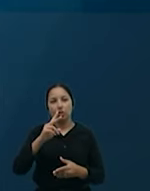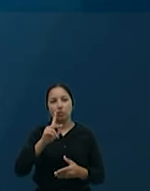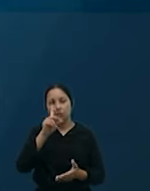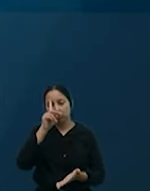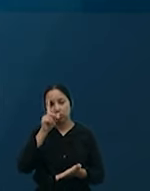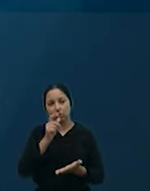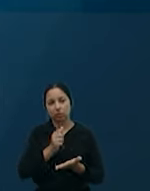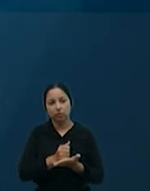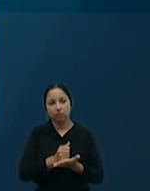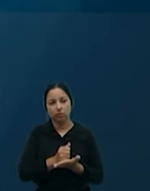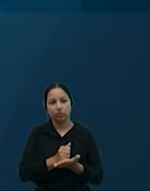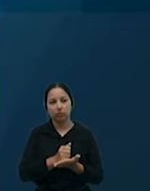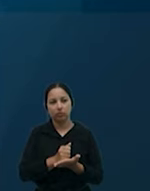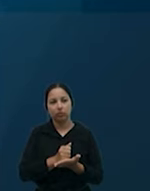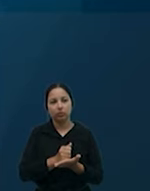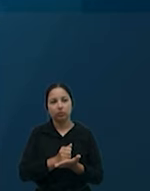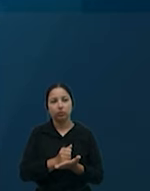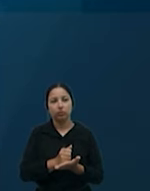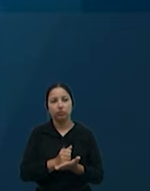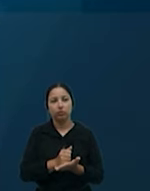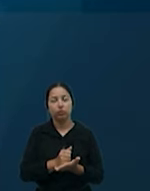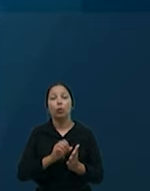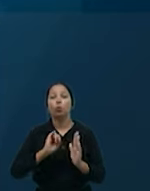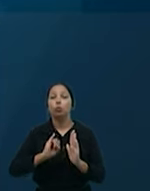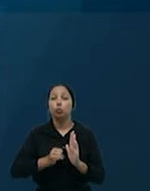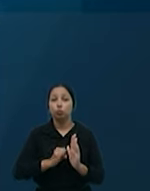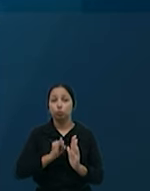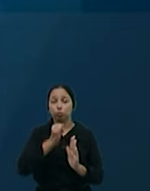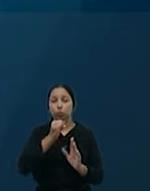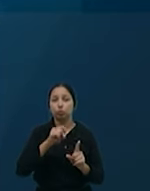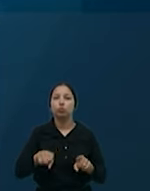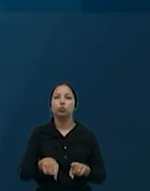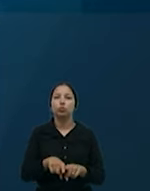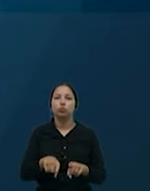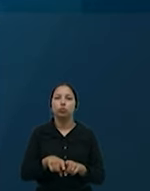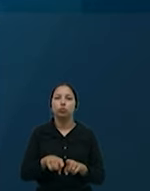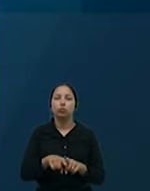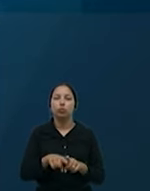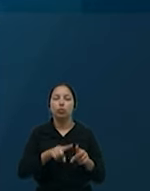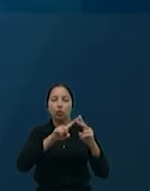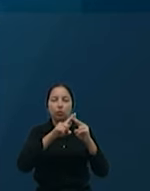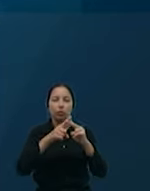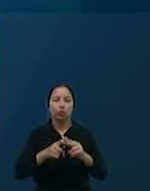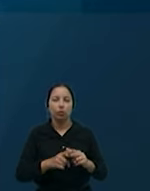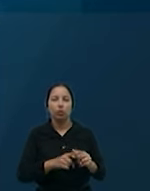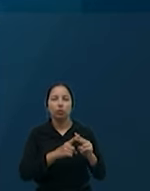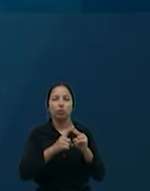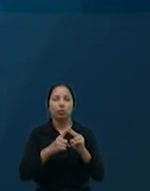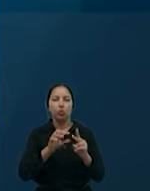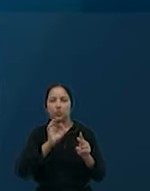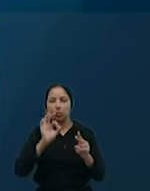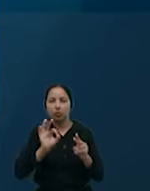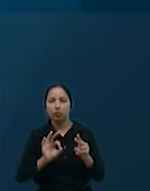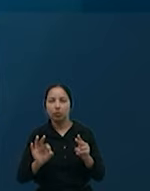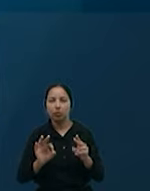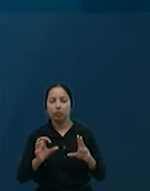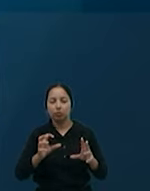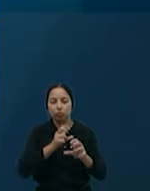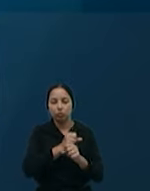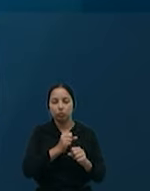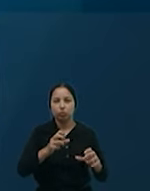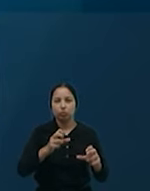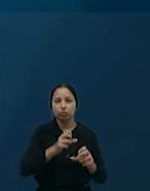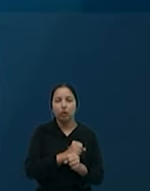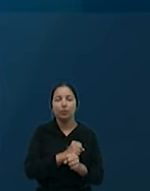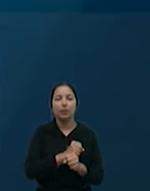o juro, e tanto o juro quanto a correção monetária, começou a contar do arbitramento. Por quê?